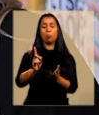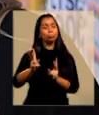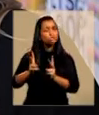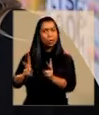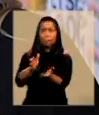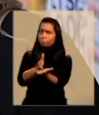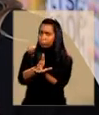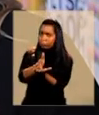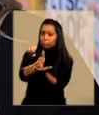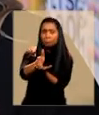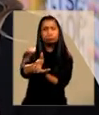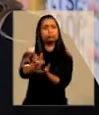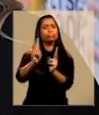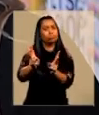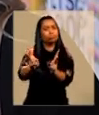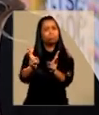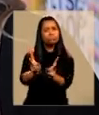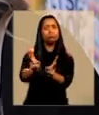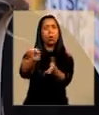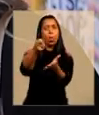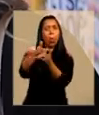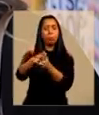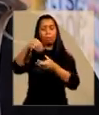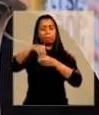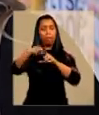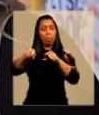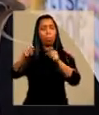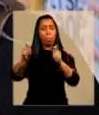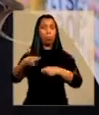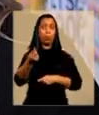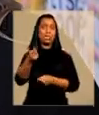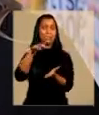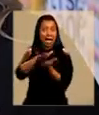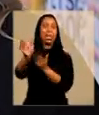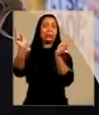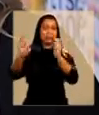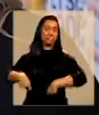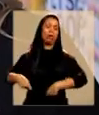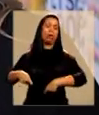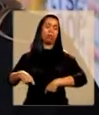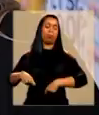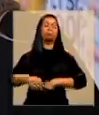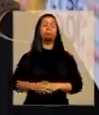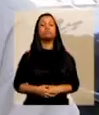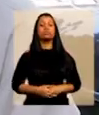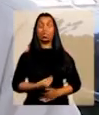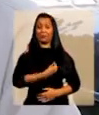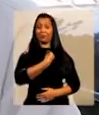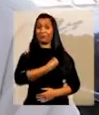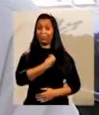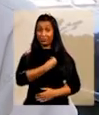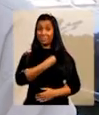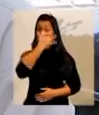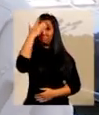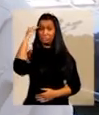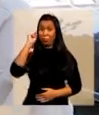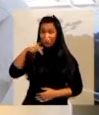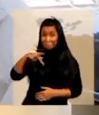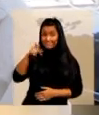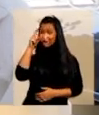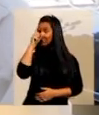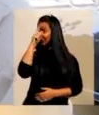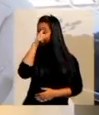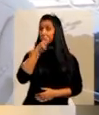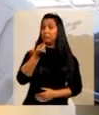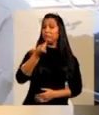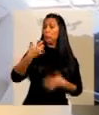Não, nunca sai do controle. Eu sempre compro dentro do meu limite. Até onde eu posso, eu vou. A vida financeira do